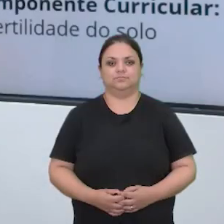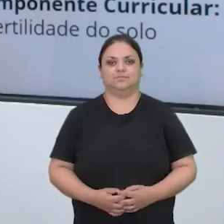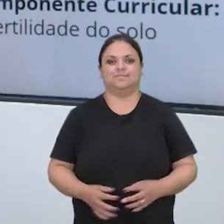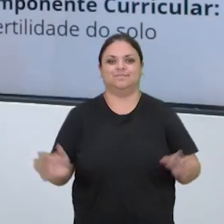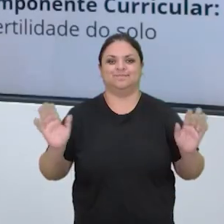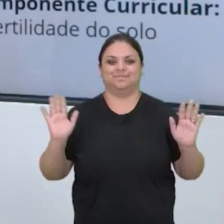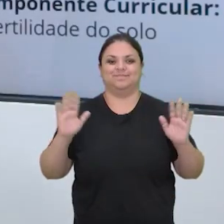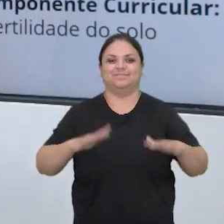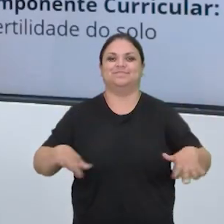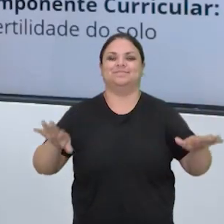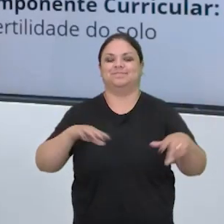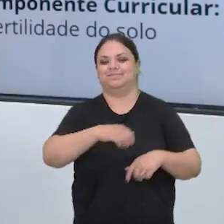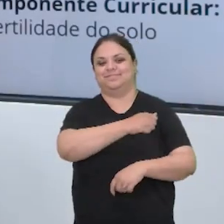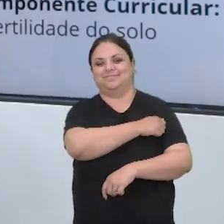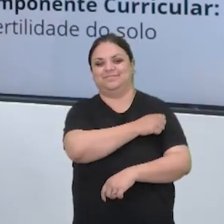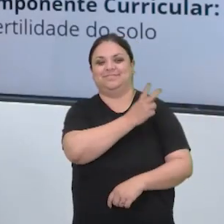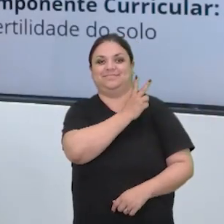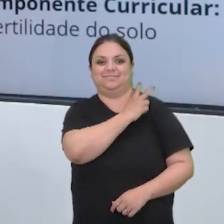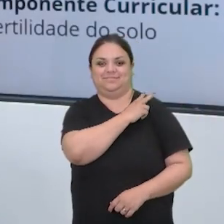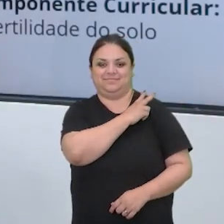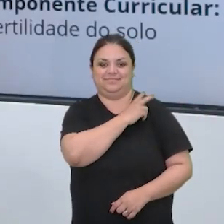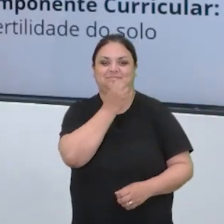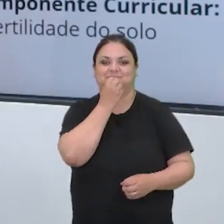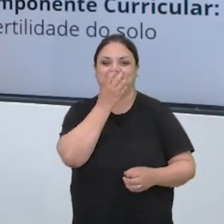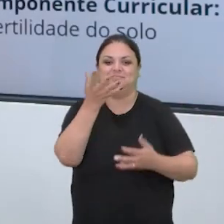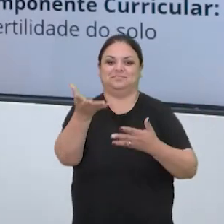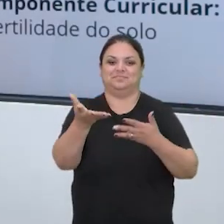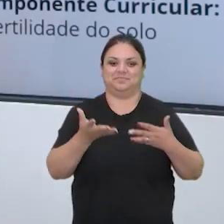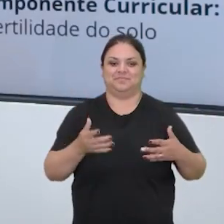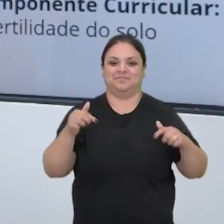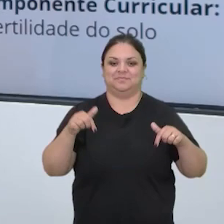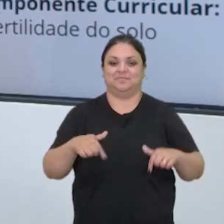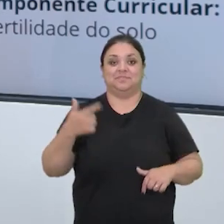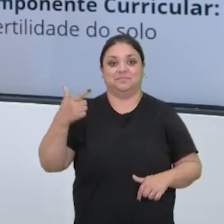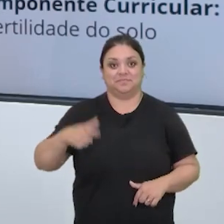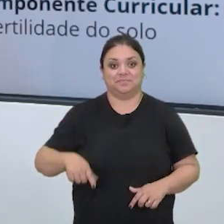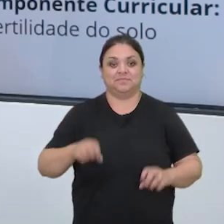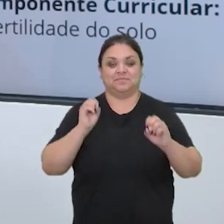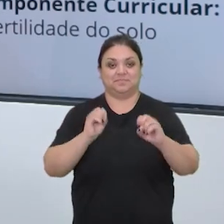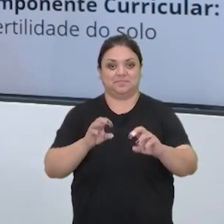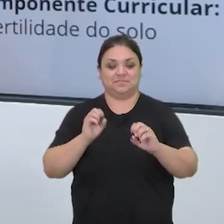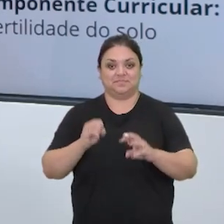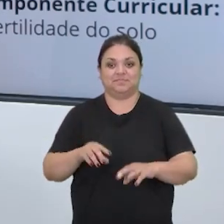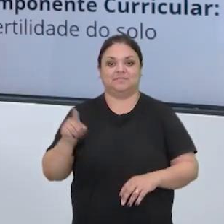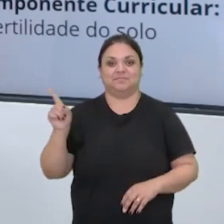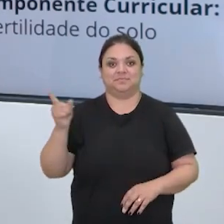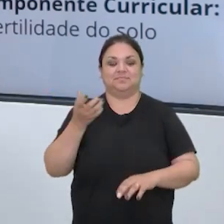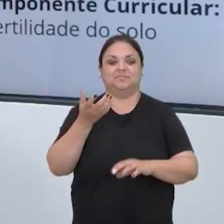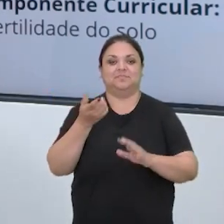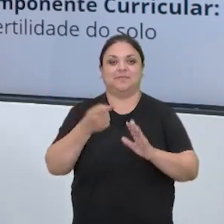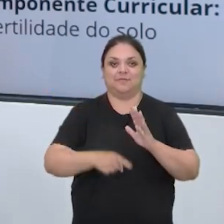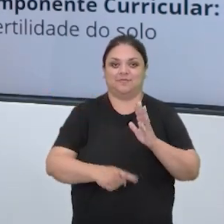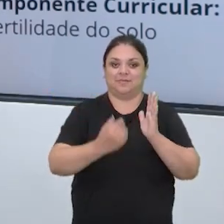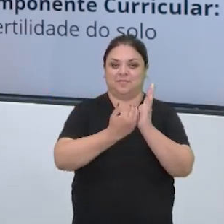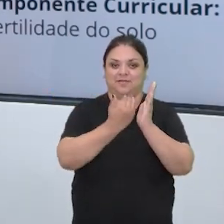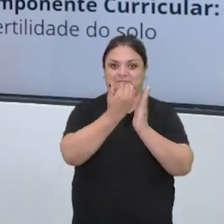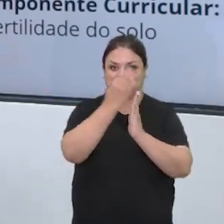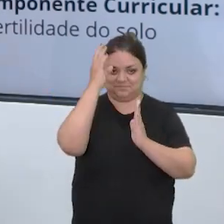Olá, estudantes da segunda série do ensino médio, sejam muito bem-vindos a mais uma aula do nosso